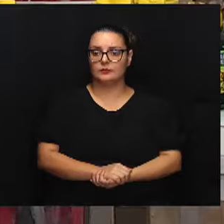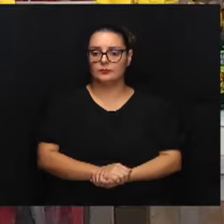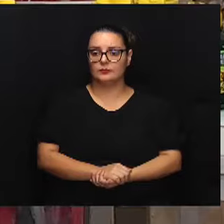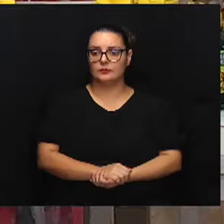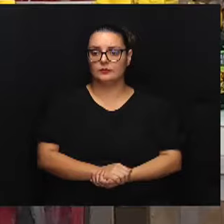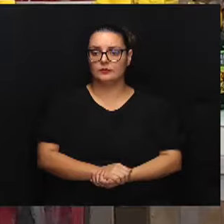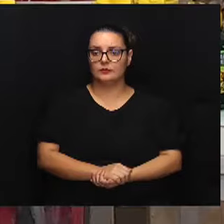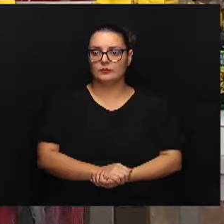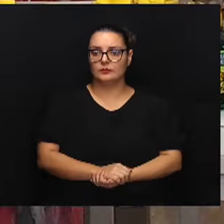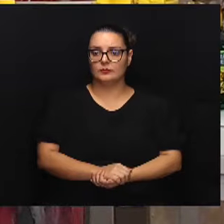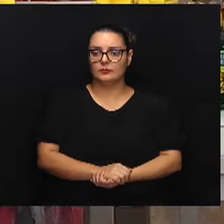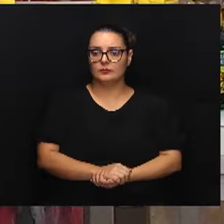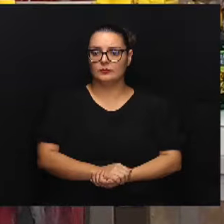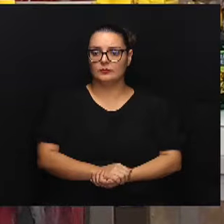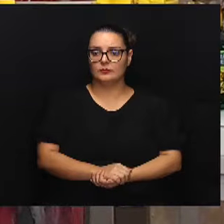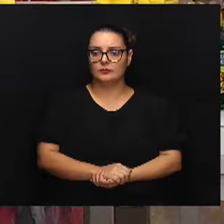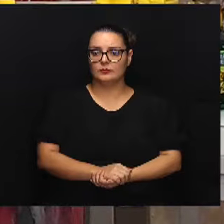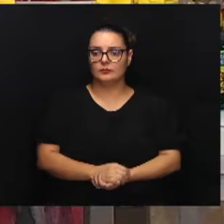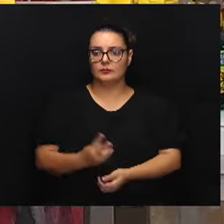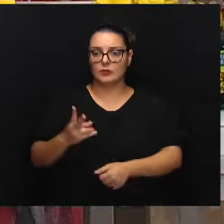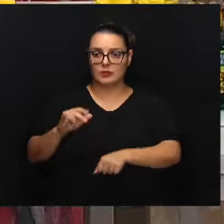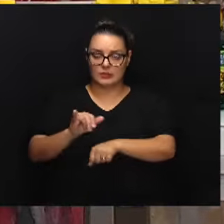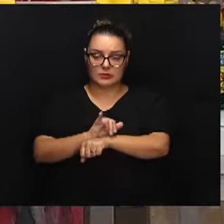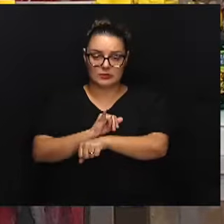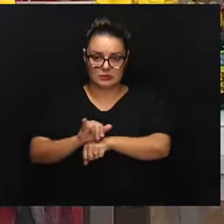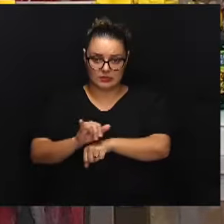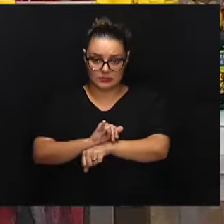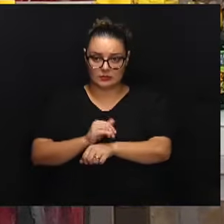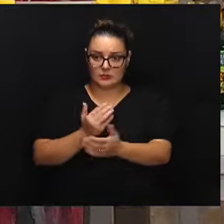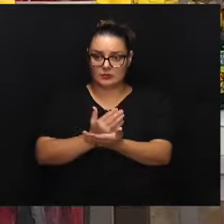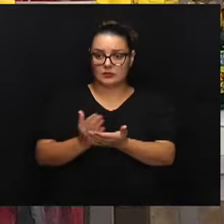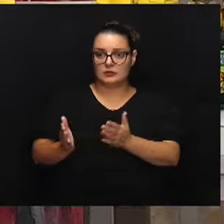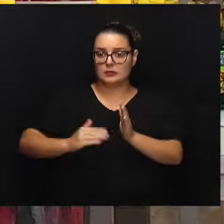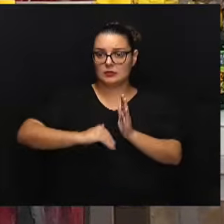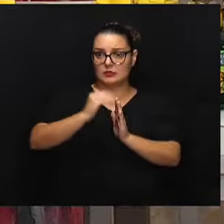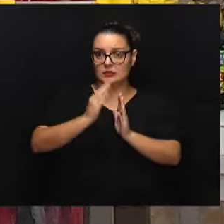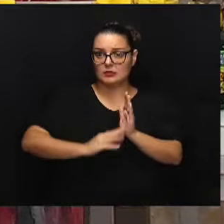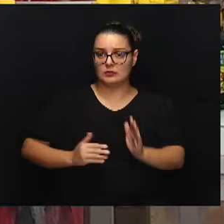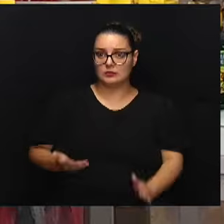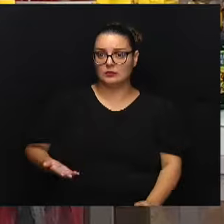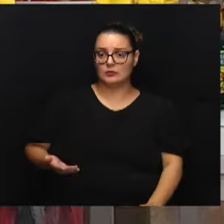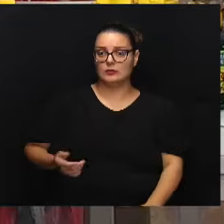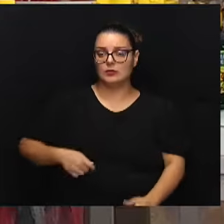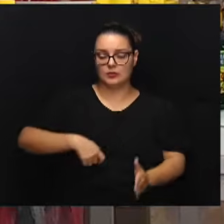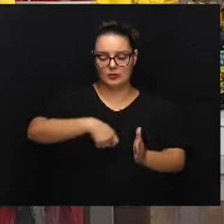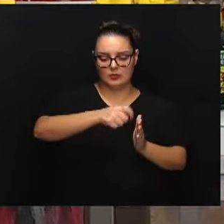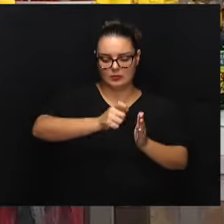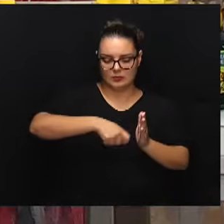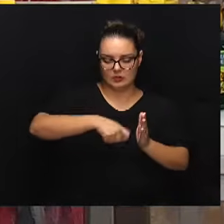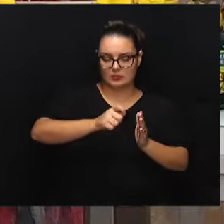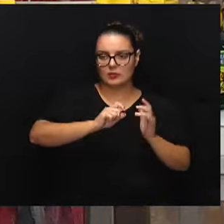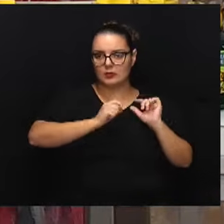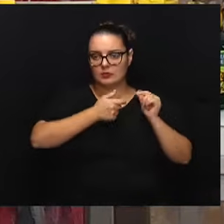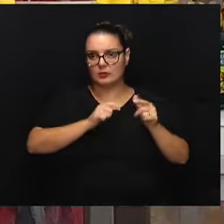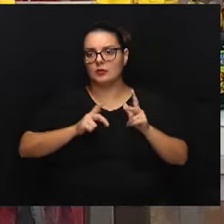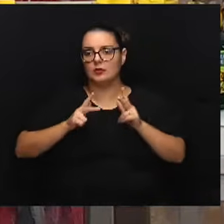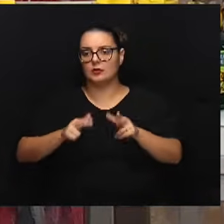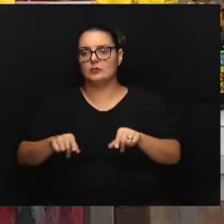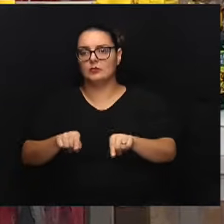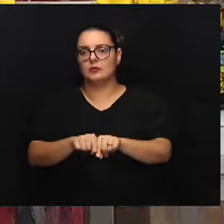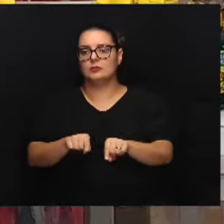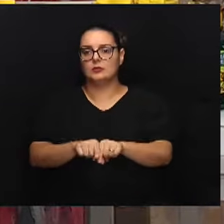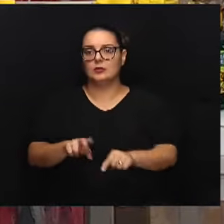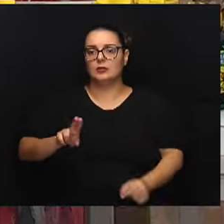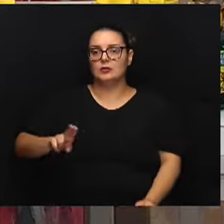A gente vai usar duas ferramentas para começar a pintar. A gente vai usar tanto os pincéis tradicionais, como também vamos